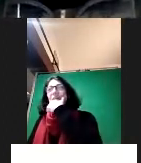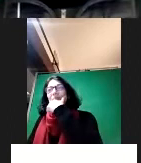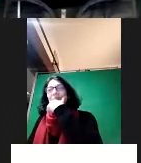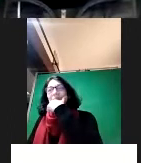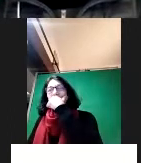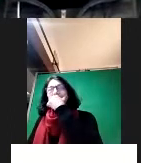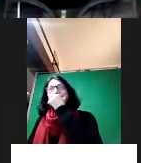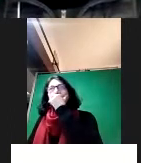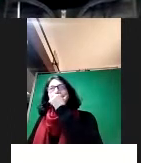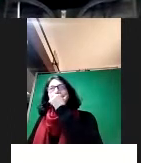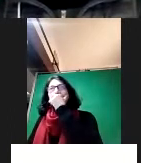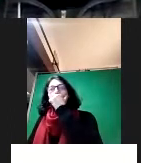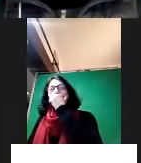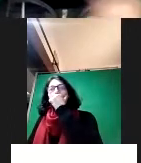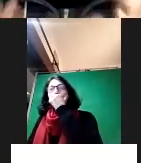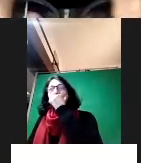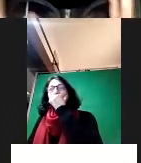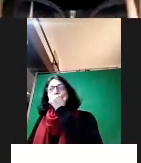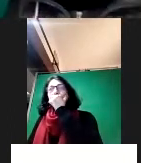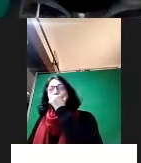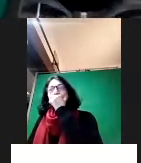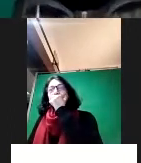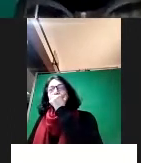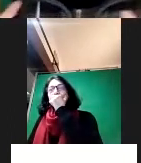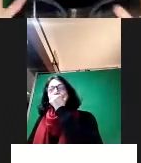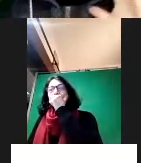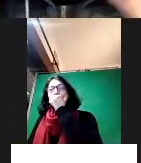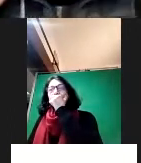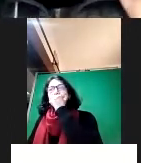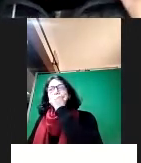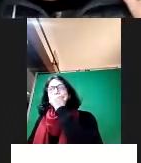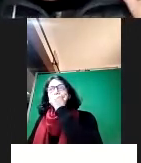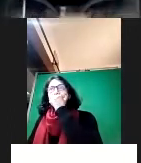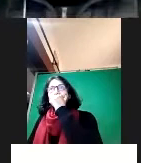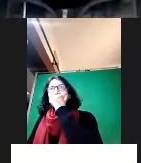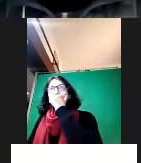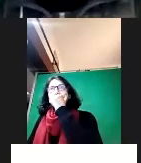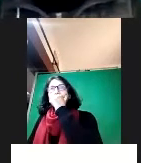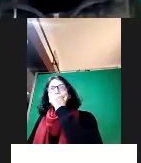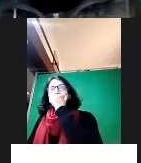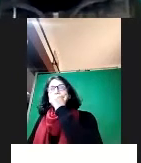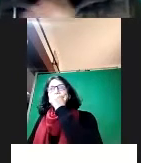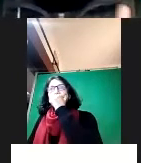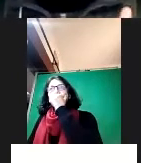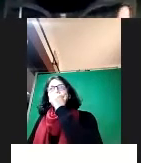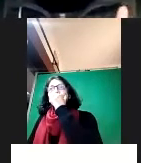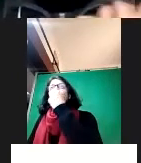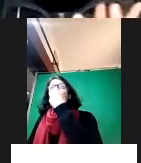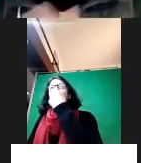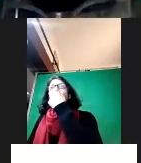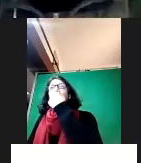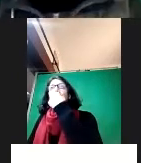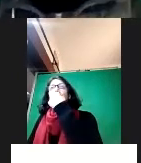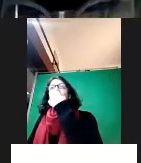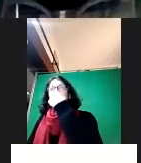um dos conventos. As ministras, já agora, eram os passapratos entre o refeitório e